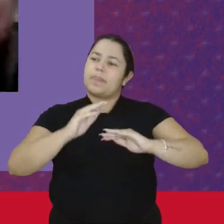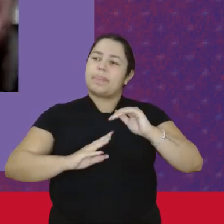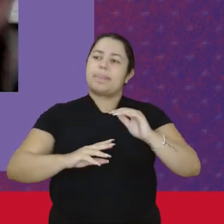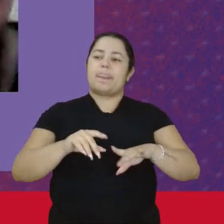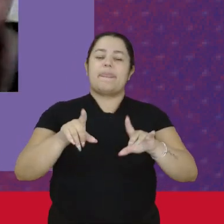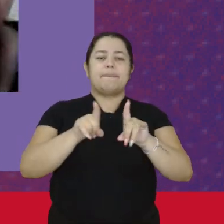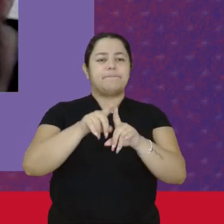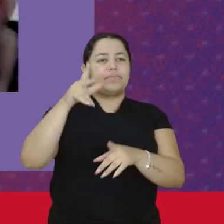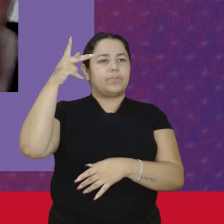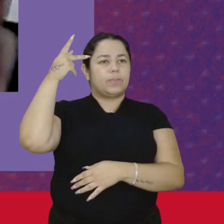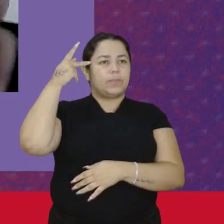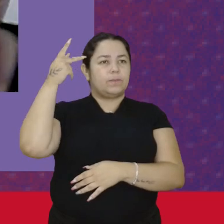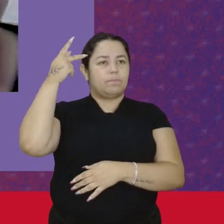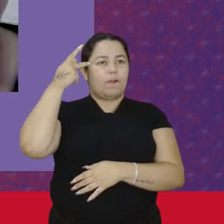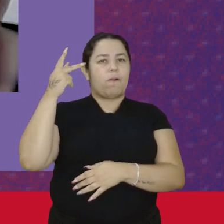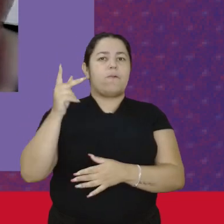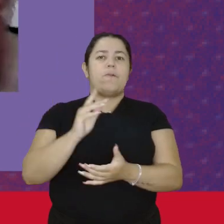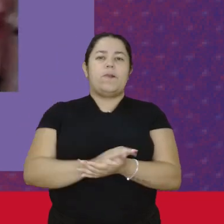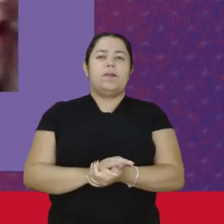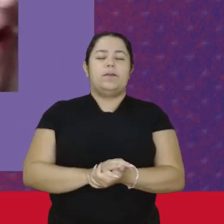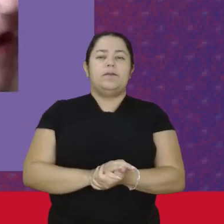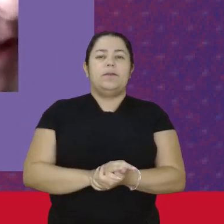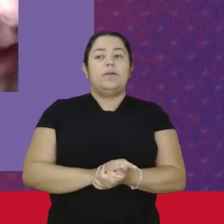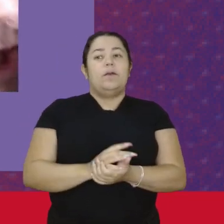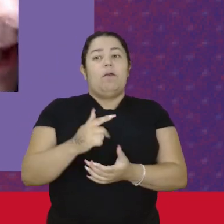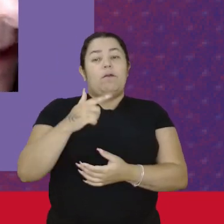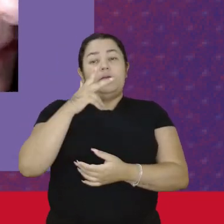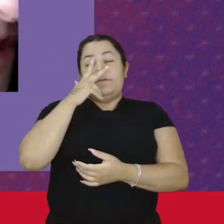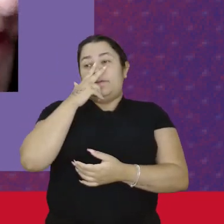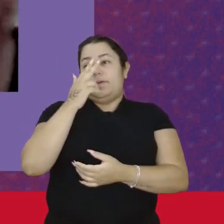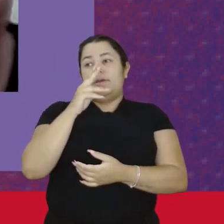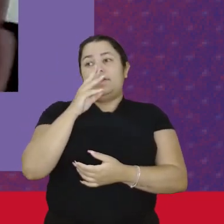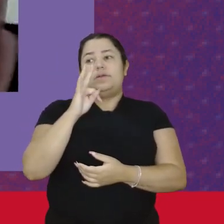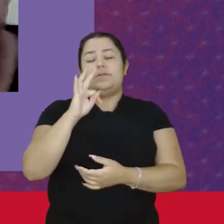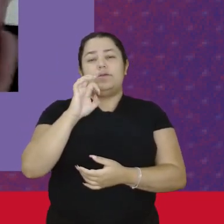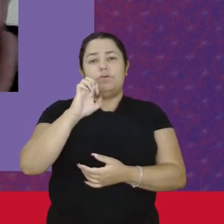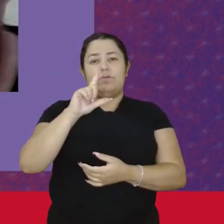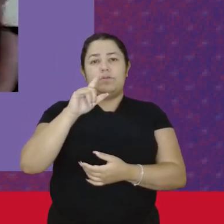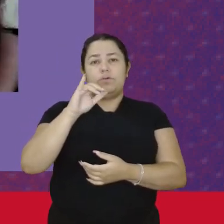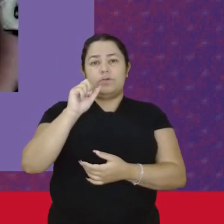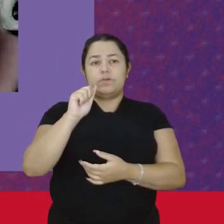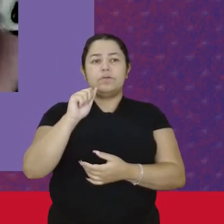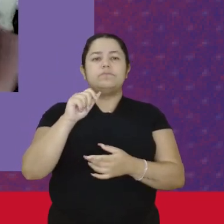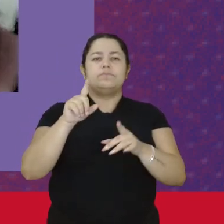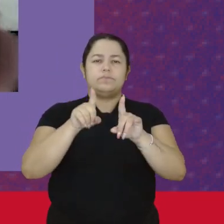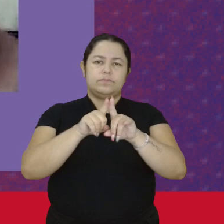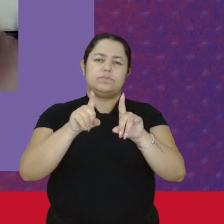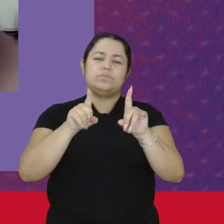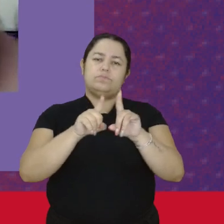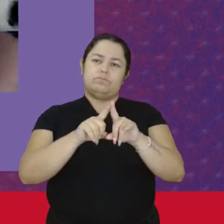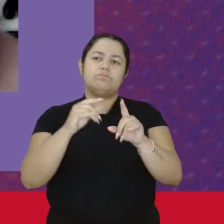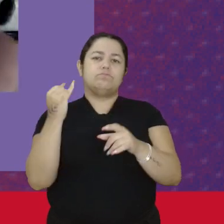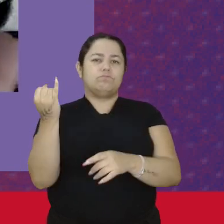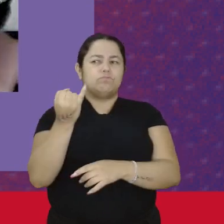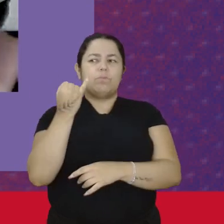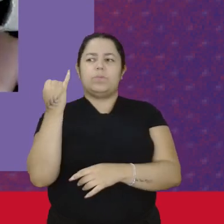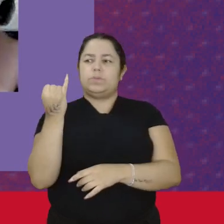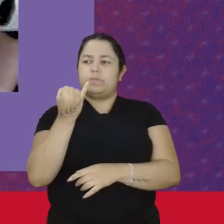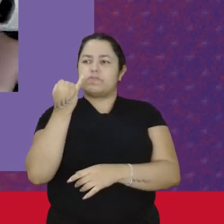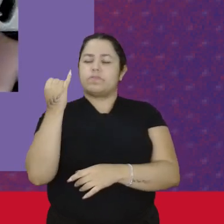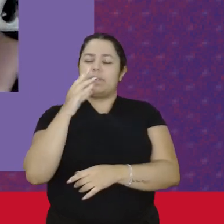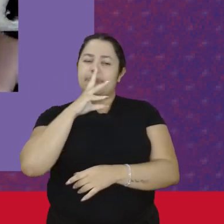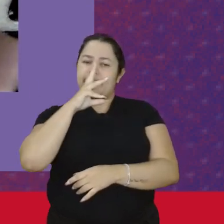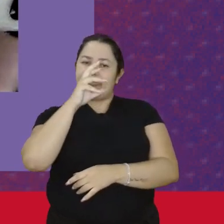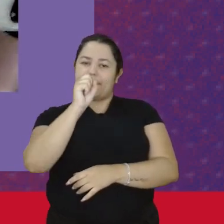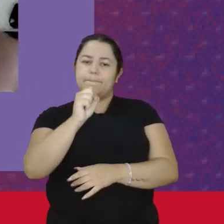aqui em São Paulo, né? Eu acho que a teologia da libertação teve um impacto bastante importante no